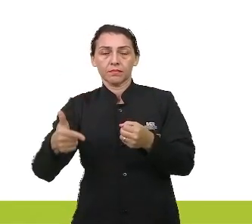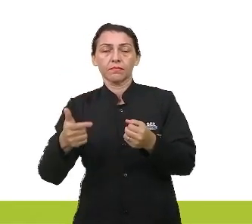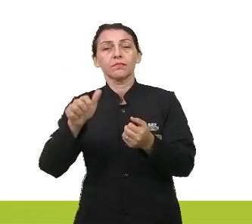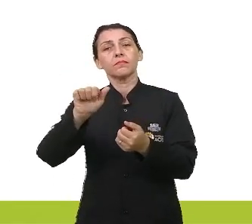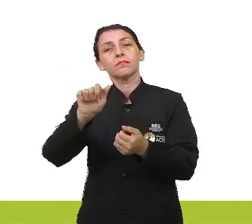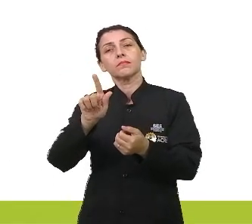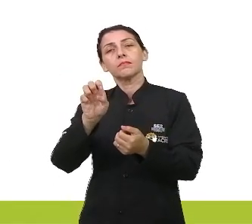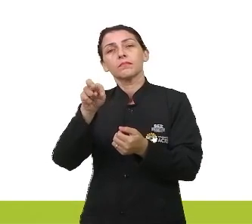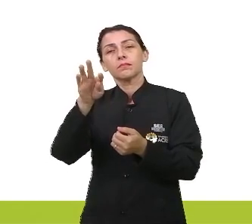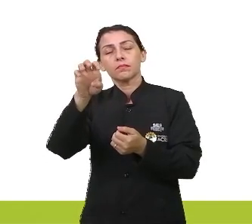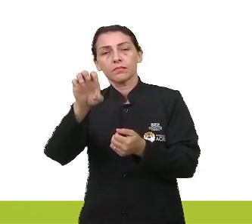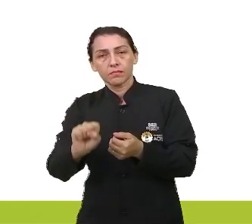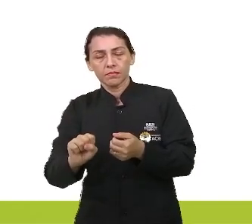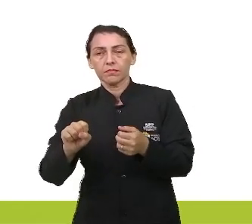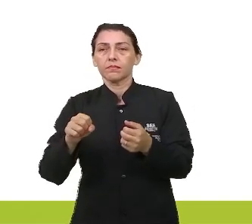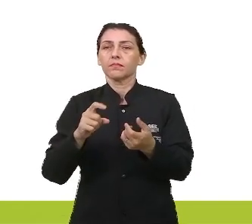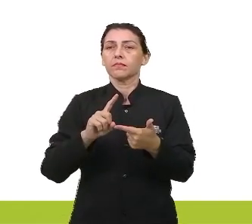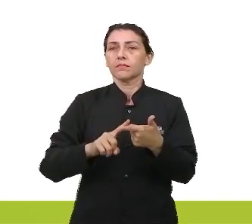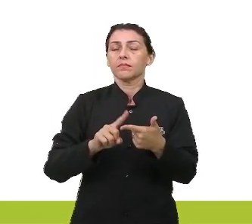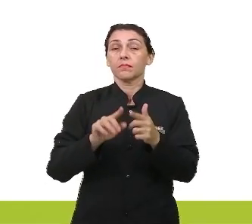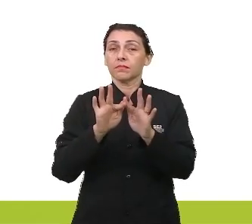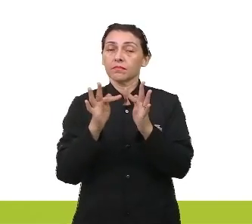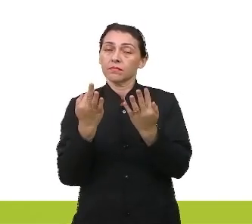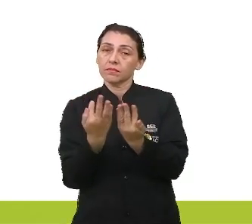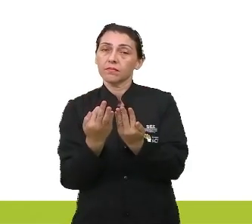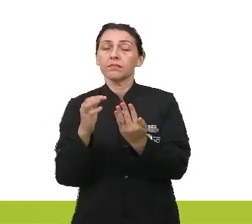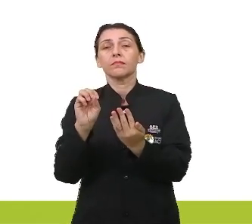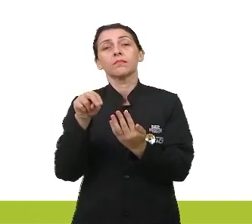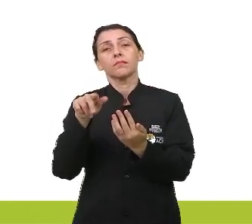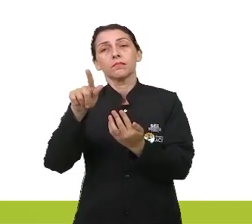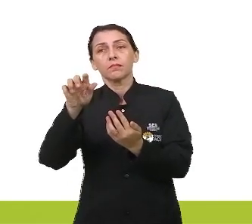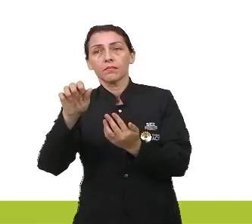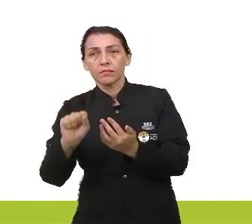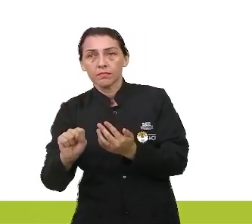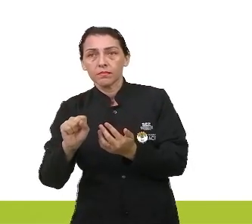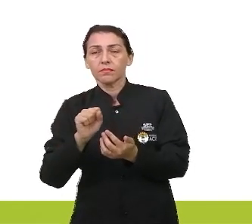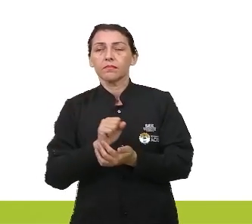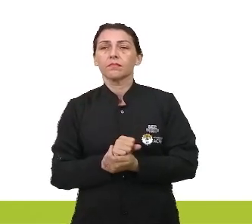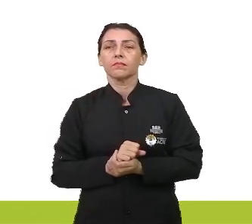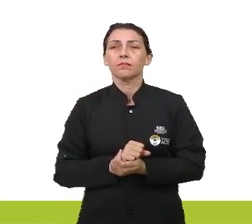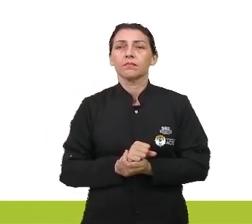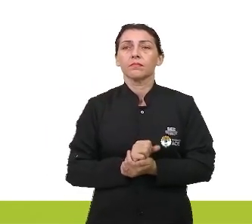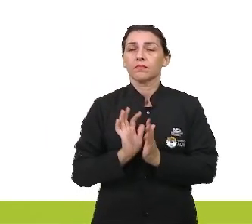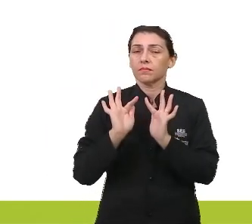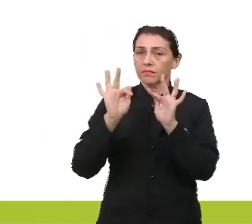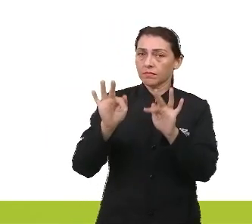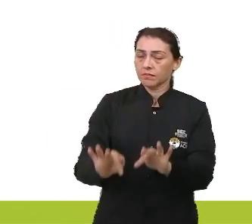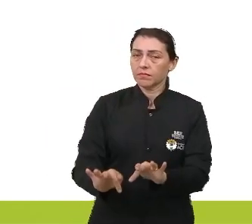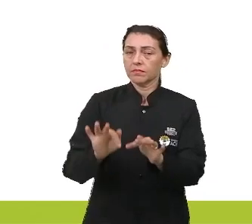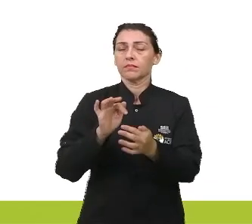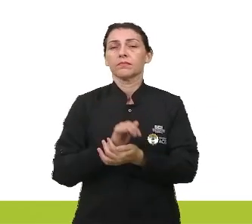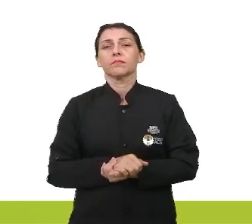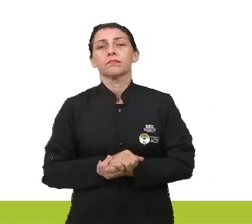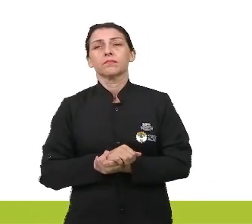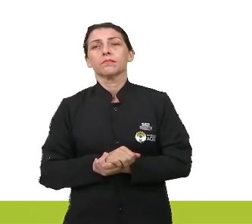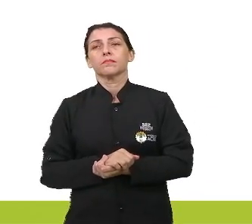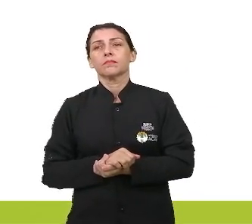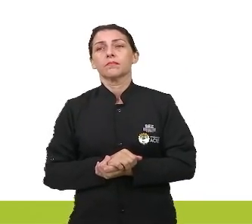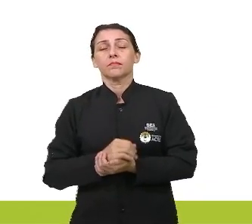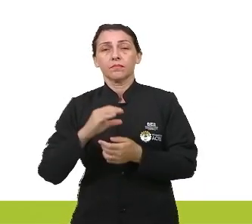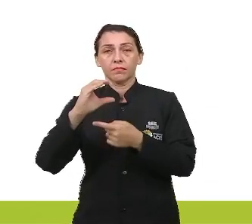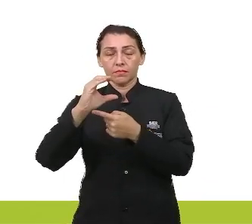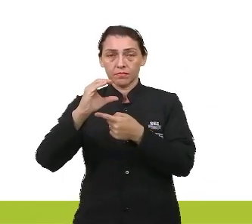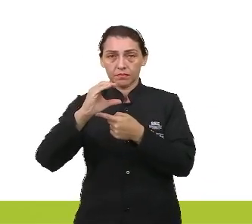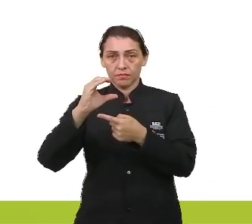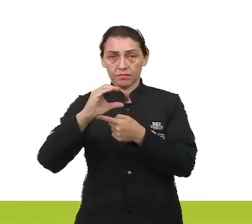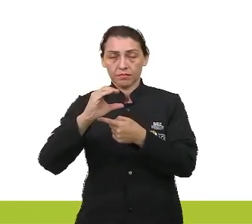agentes sociais, tais como a família e ONGs. E para finalizar, gente, esse S é um